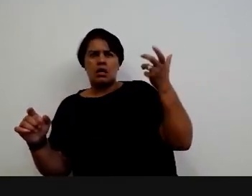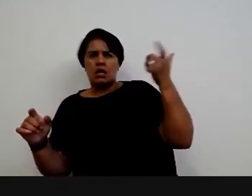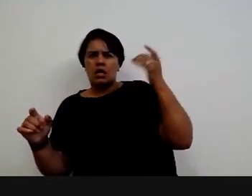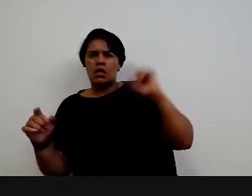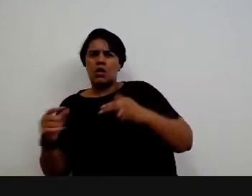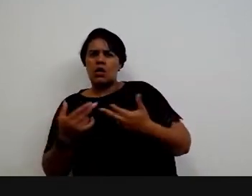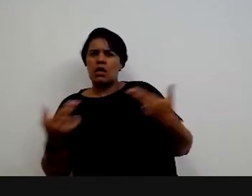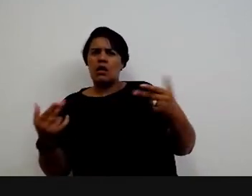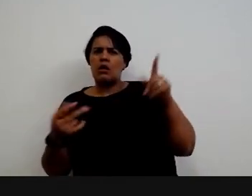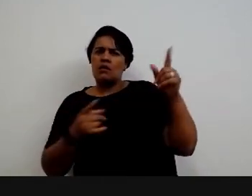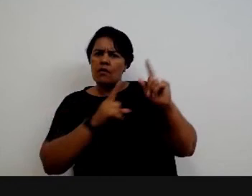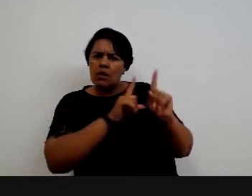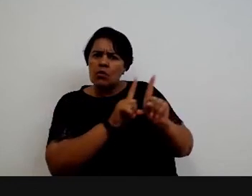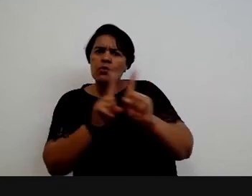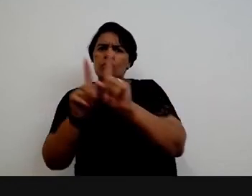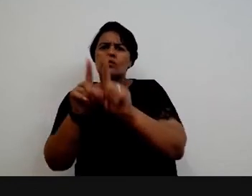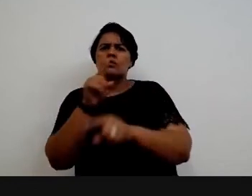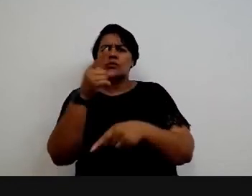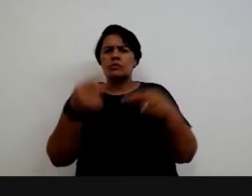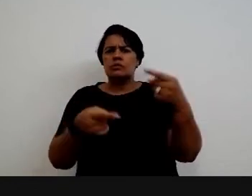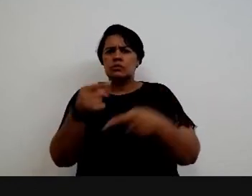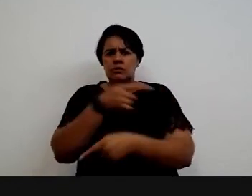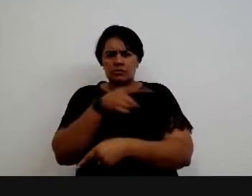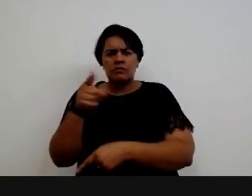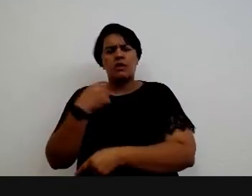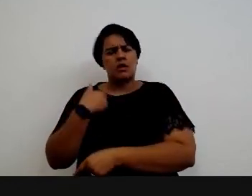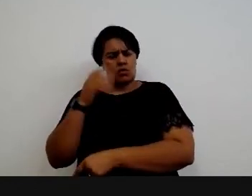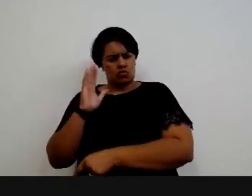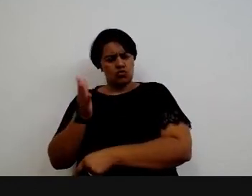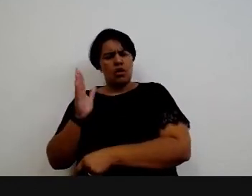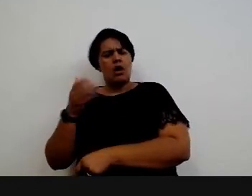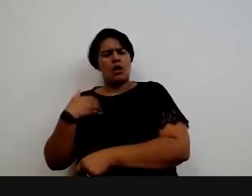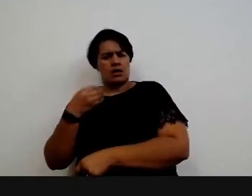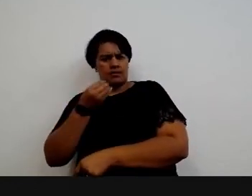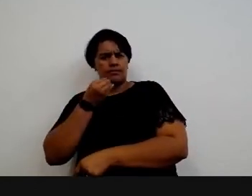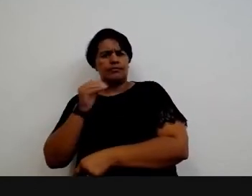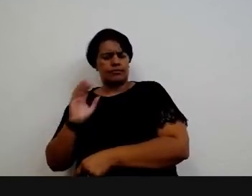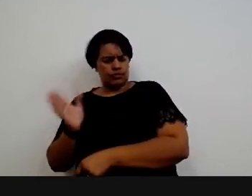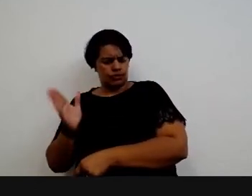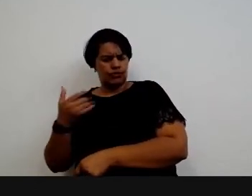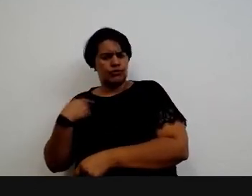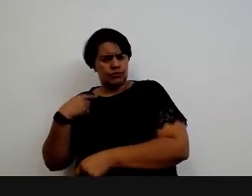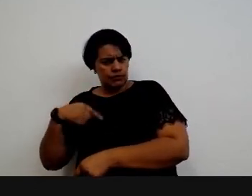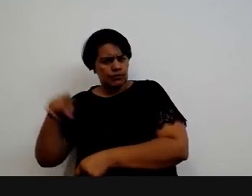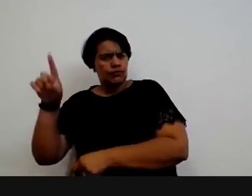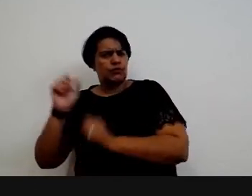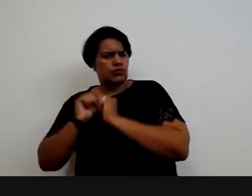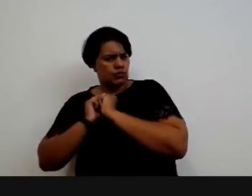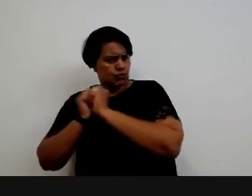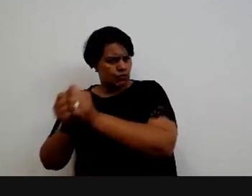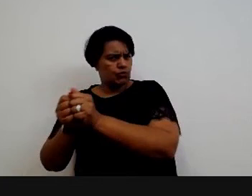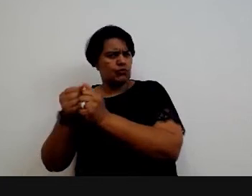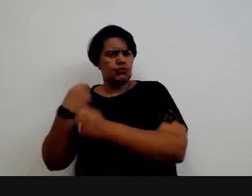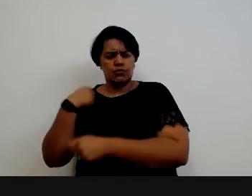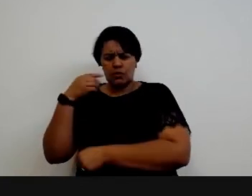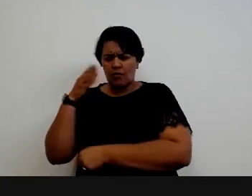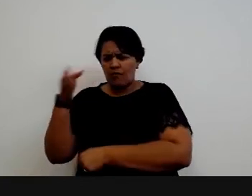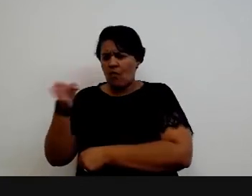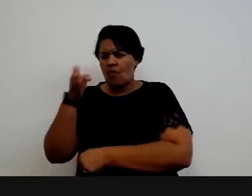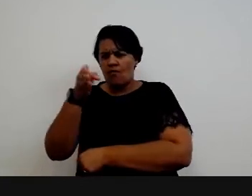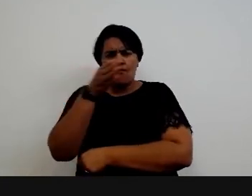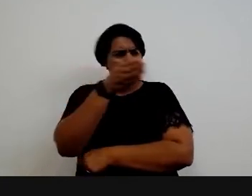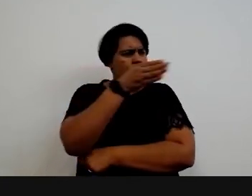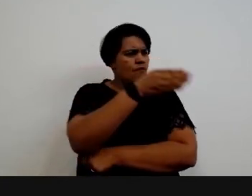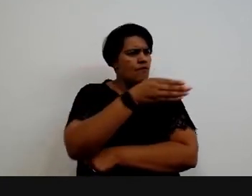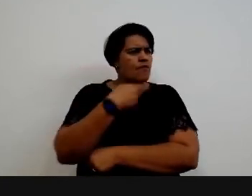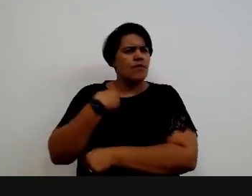políticos. Ande com um político. Tive já essa oportunidade, essa honra, essa alegria e, por vezes, um desprazer de andar com políticos. Eu formo político,